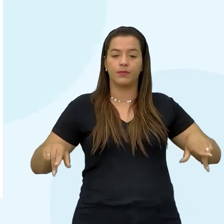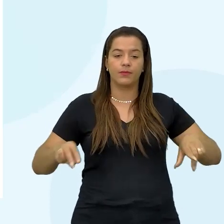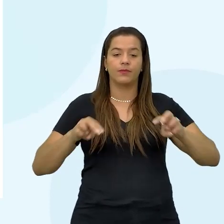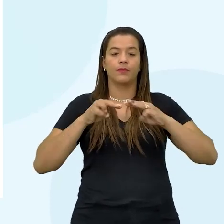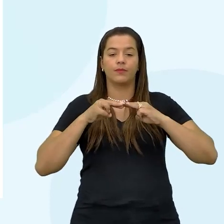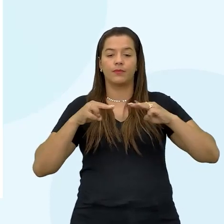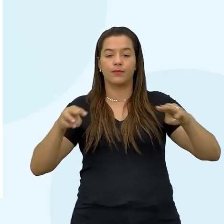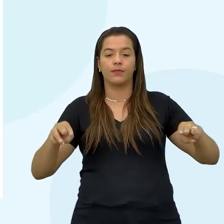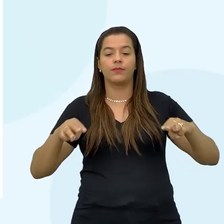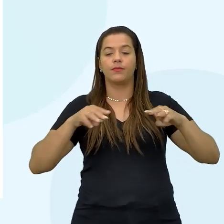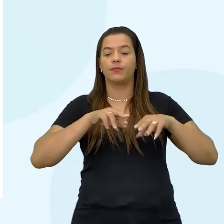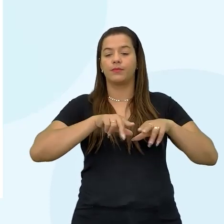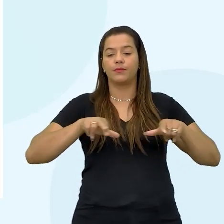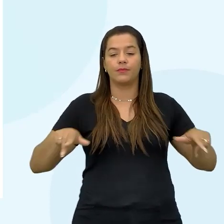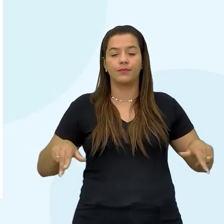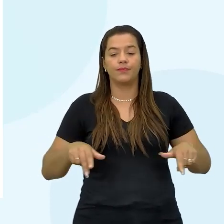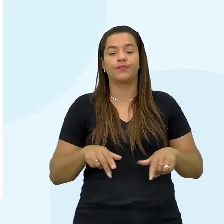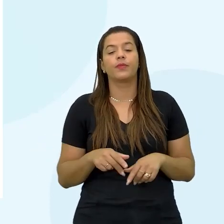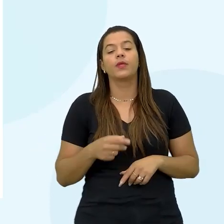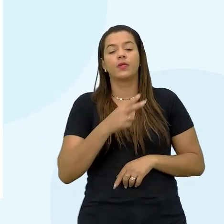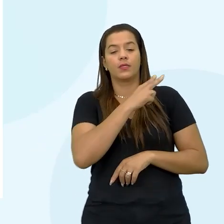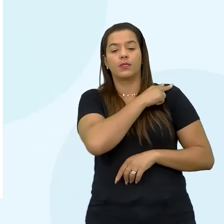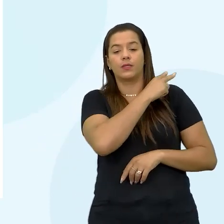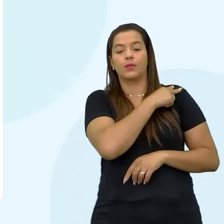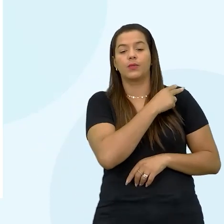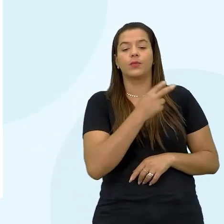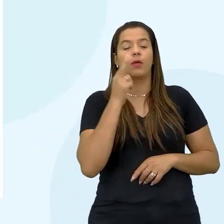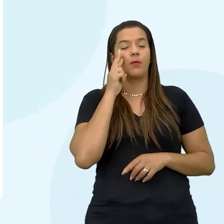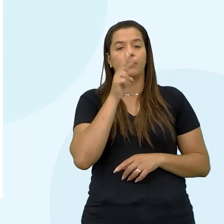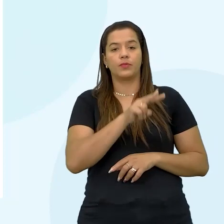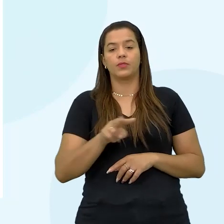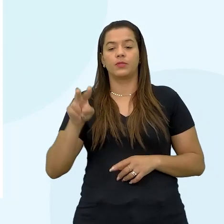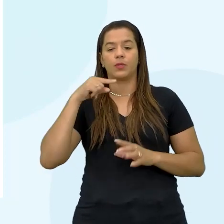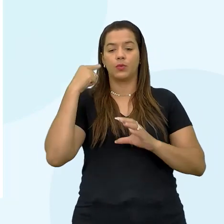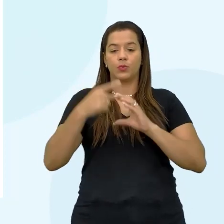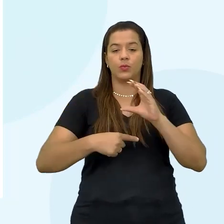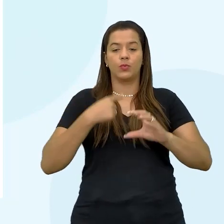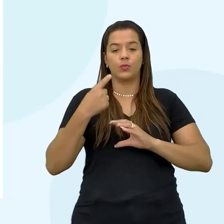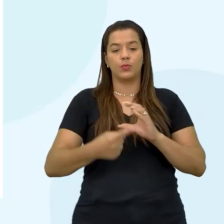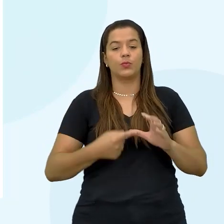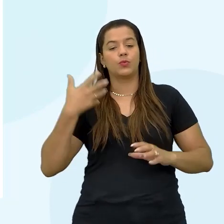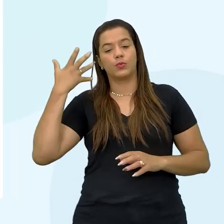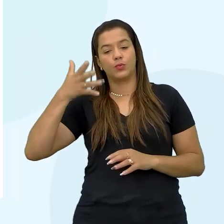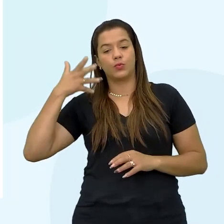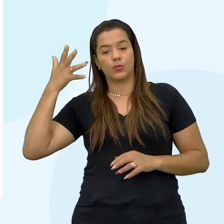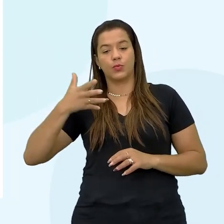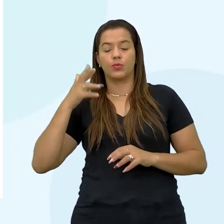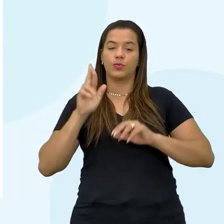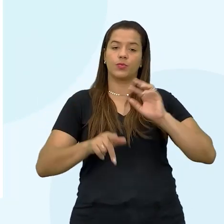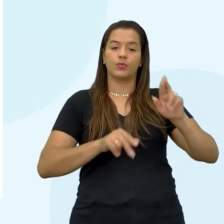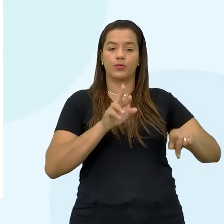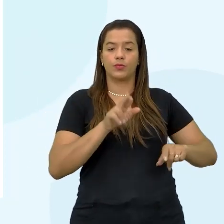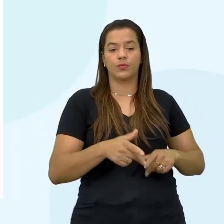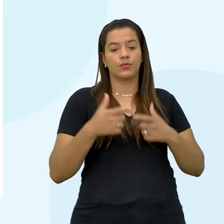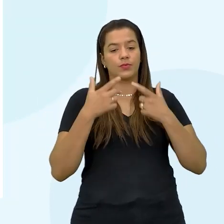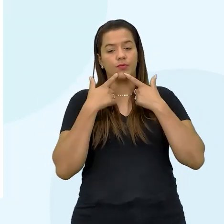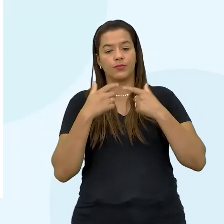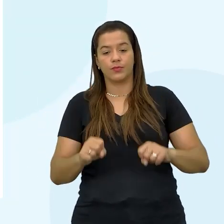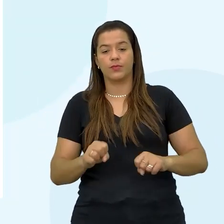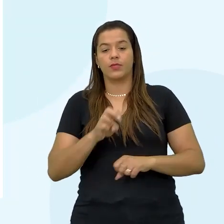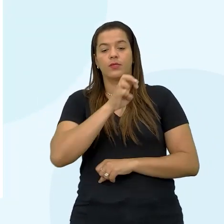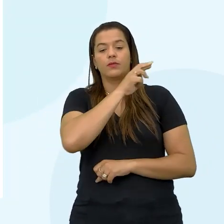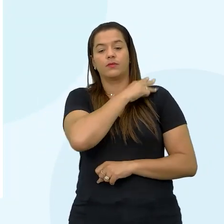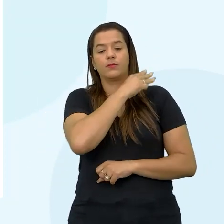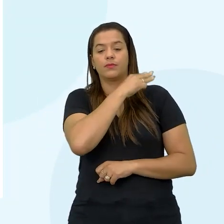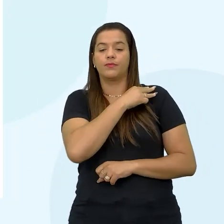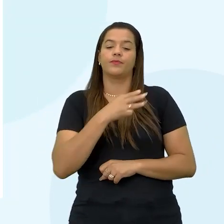utilizando diferentes ferramentas. Segunda série, visões de mundo presentes nos discursos das diferentes linguagens. E terceira série,